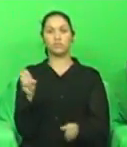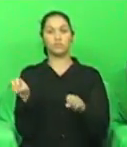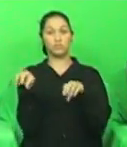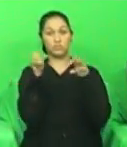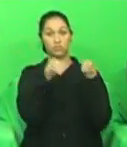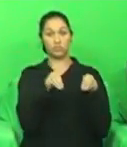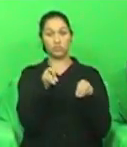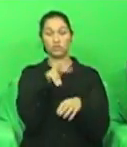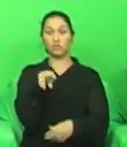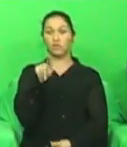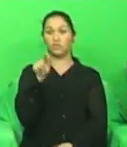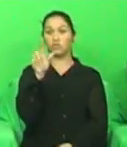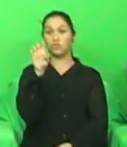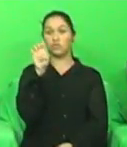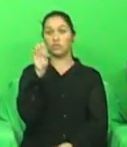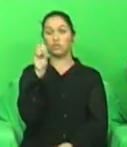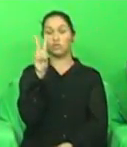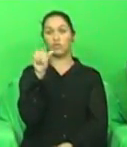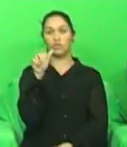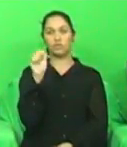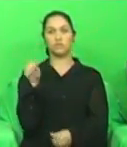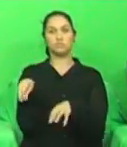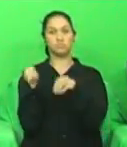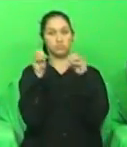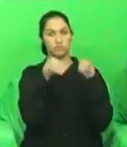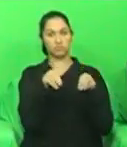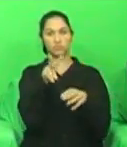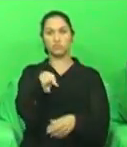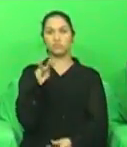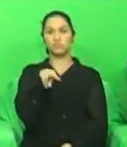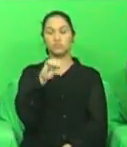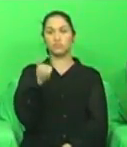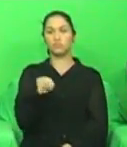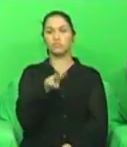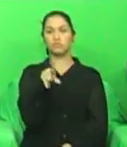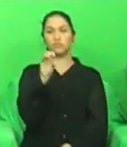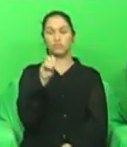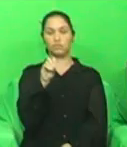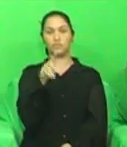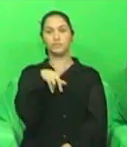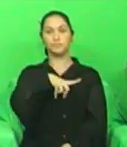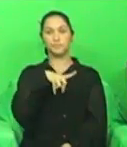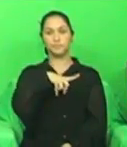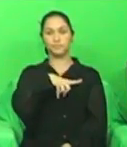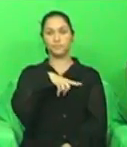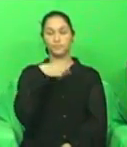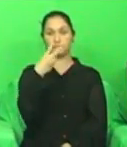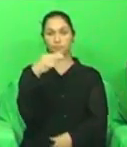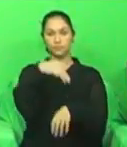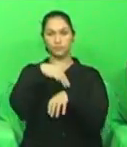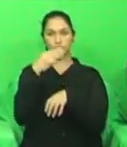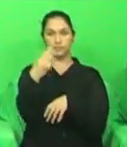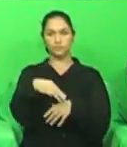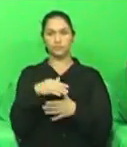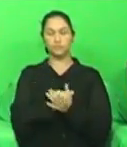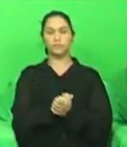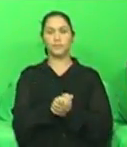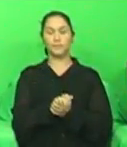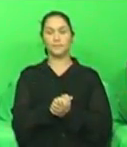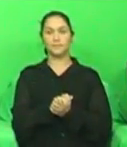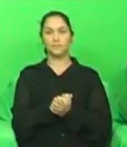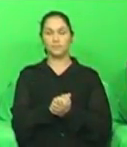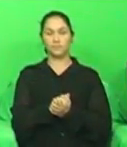tempo vereadora geovana zanette declina seu tempo vereador júlio caminhos que vossa excelência dispõe de três minutos e trinta